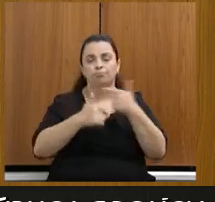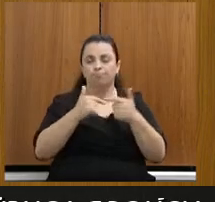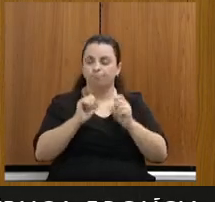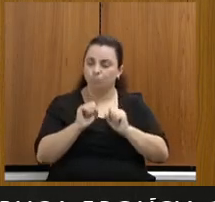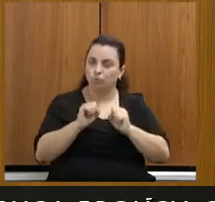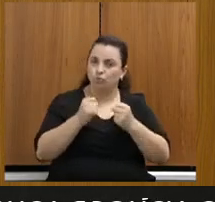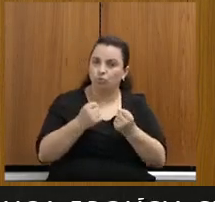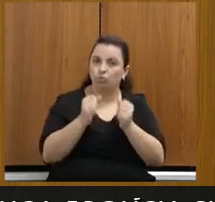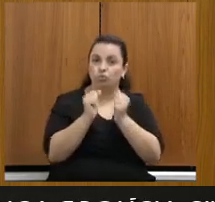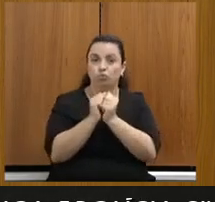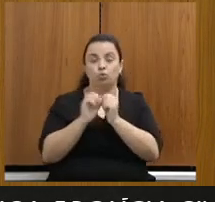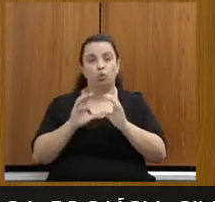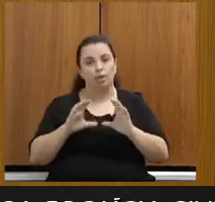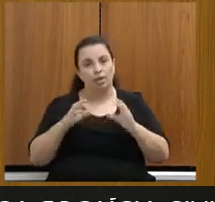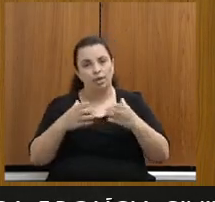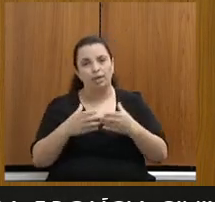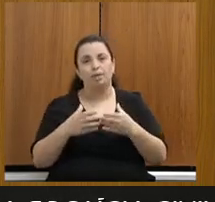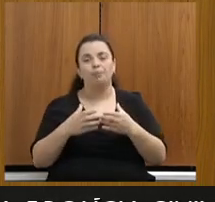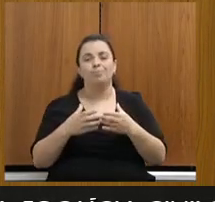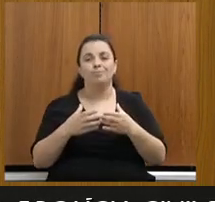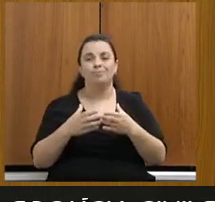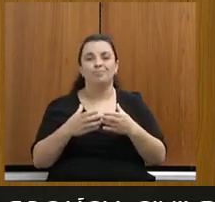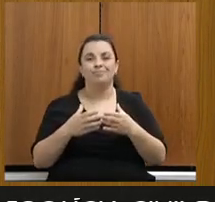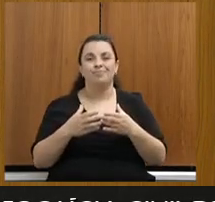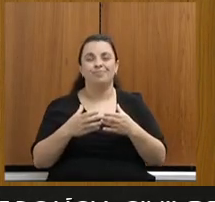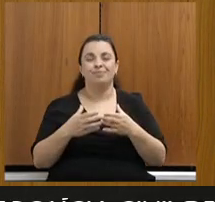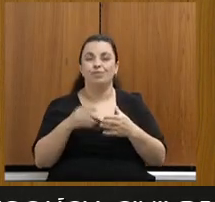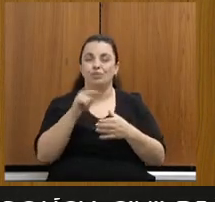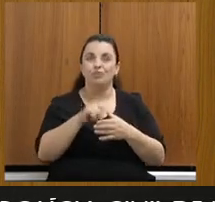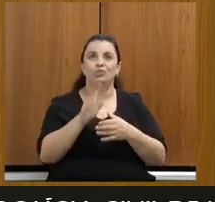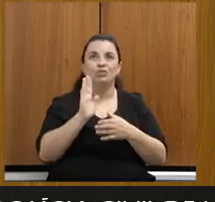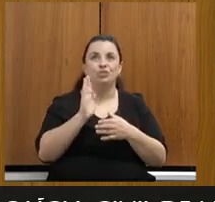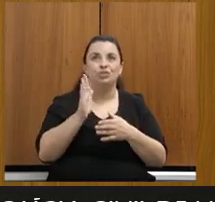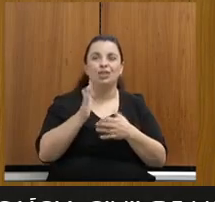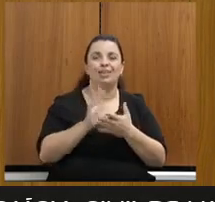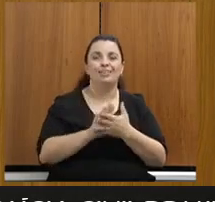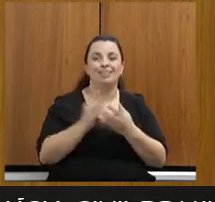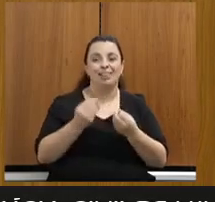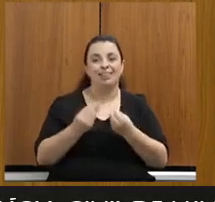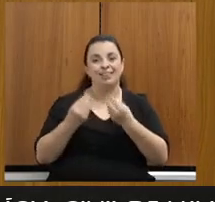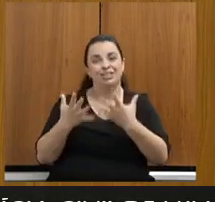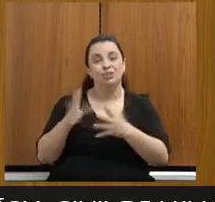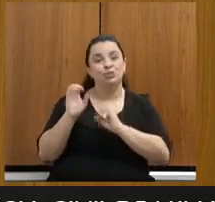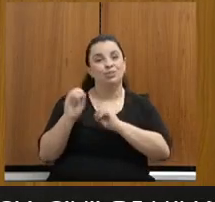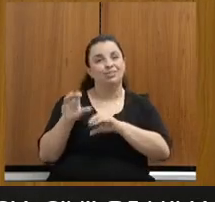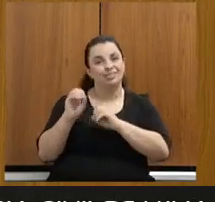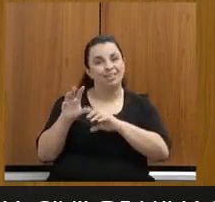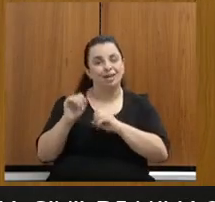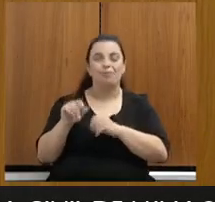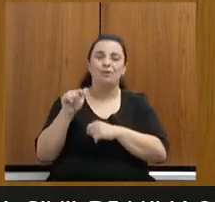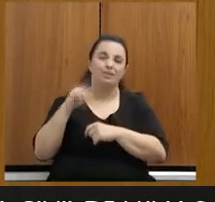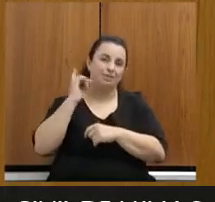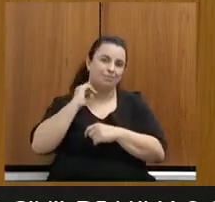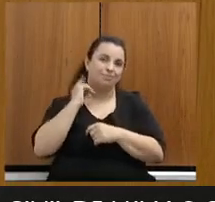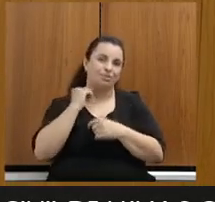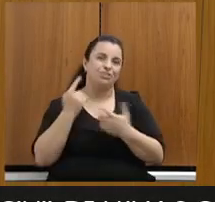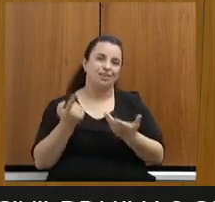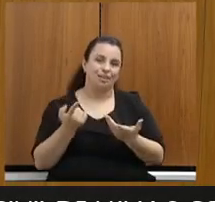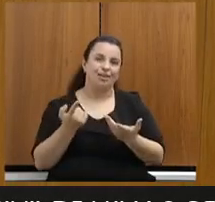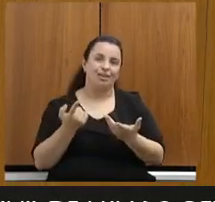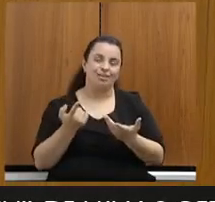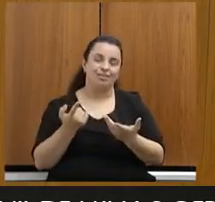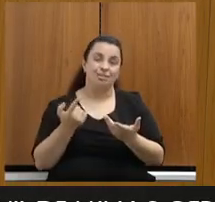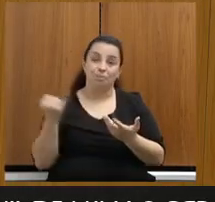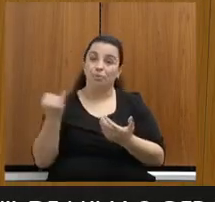e da sua equipe uma só tá deixando já construindo um legado para Minas Gerais muito importante nessa